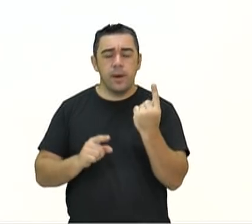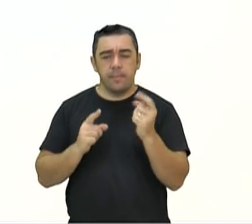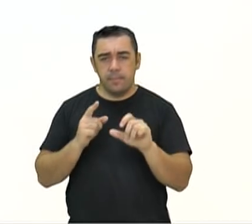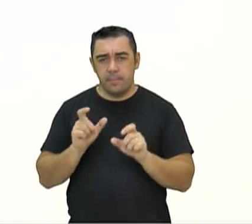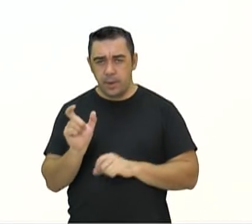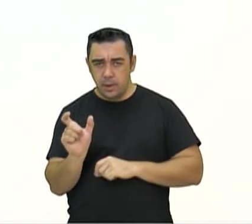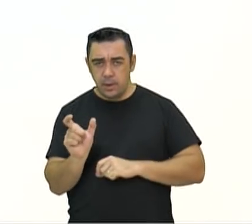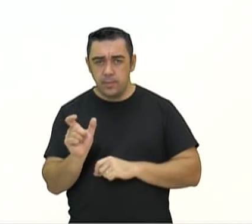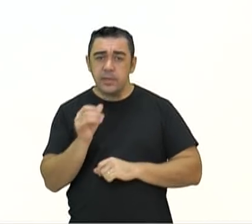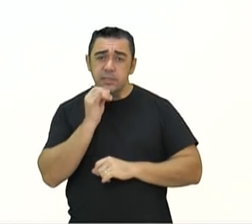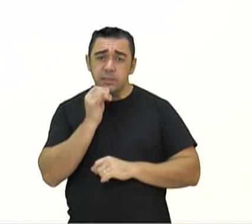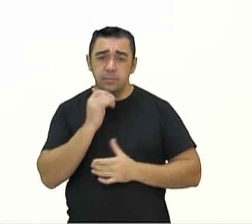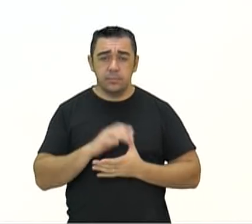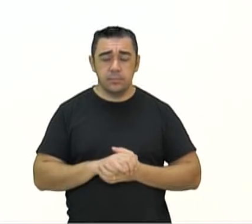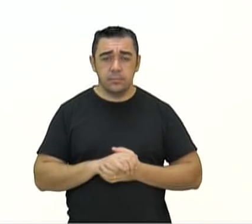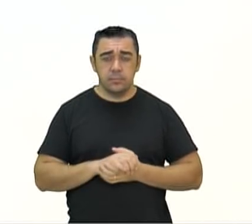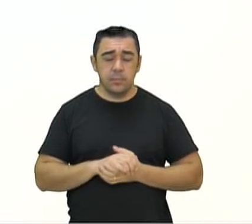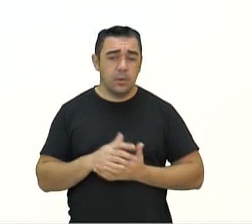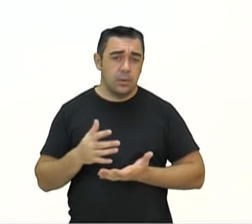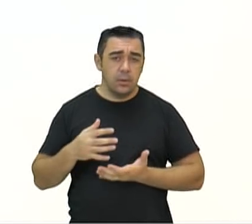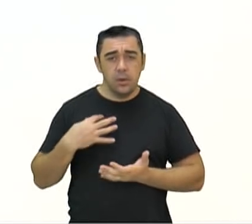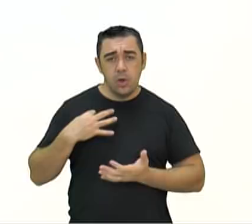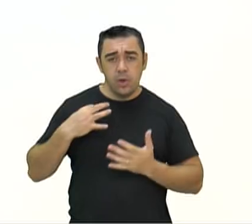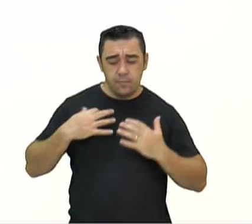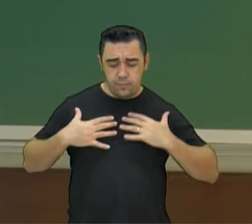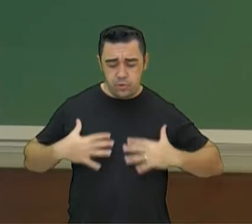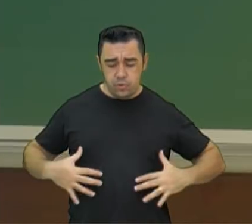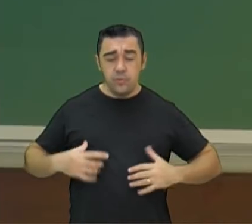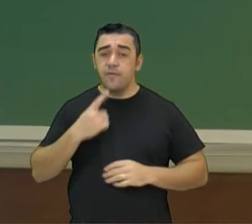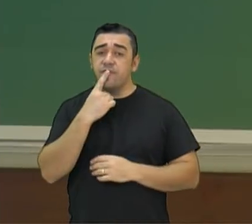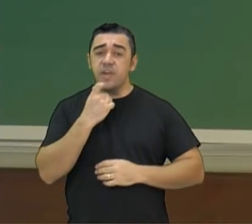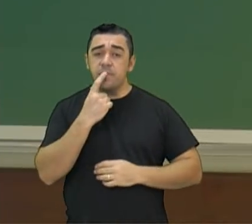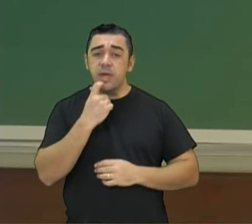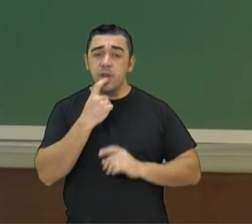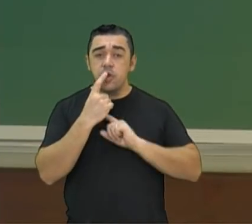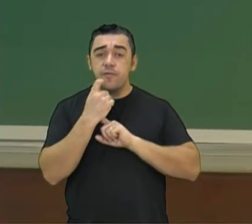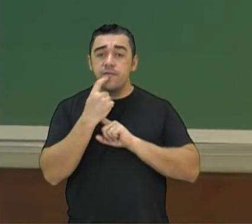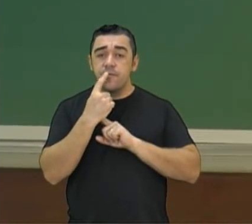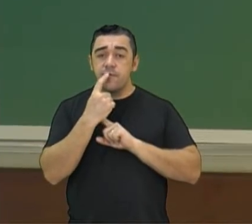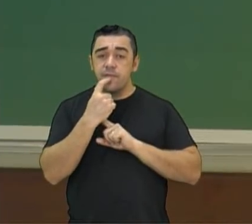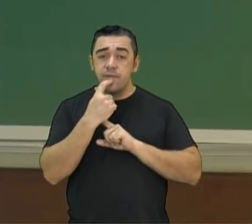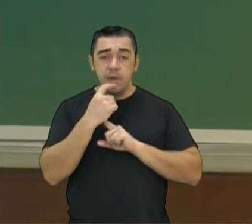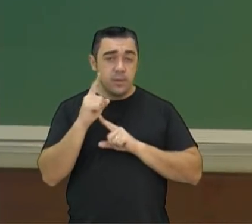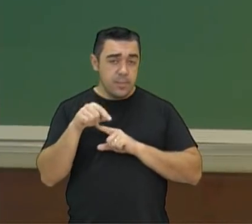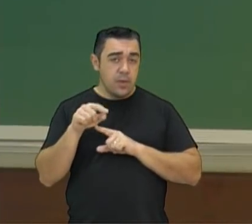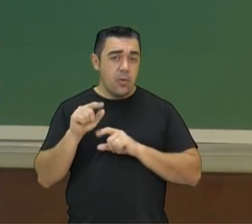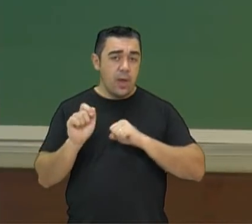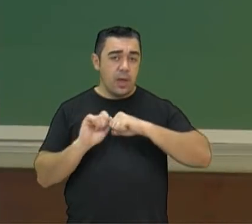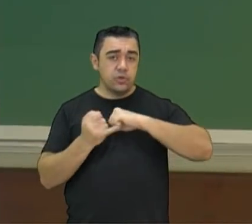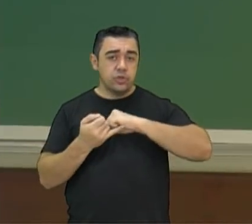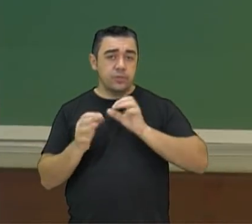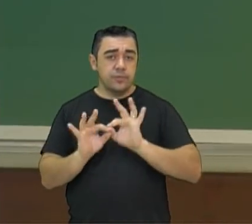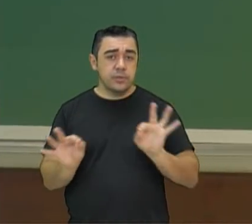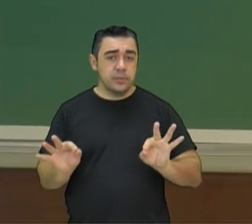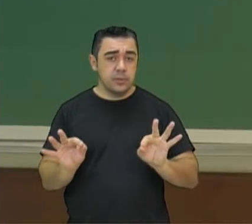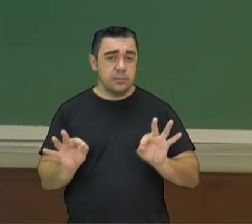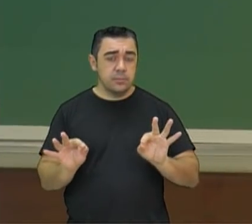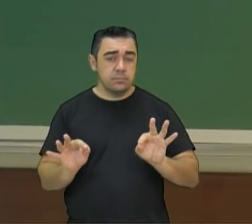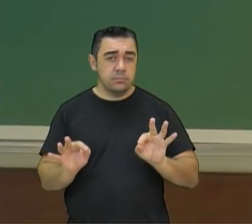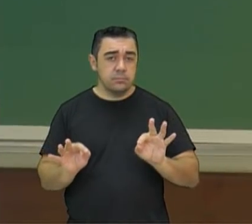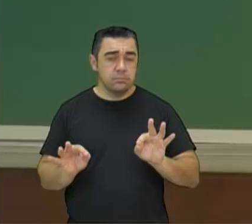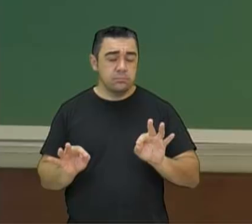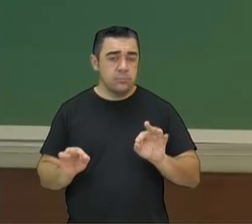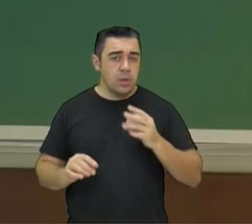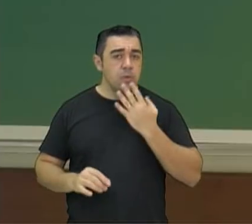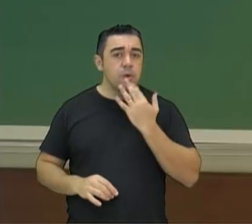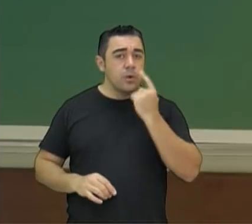palavra, por exemplo, vestido vermelho, né? Vermelho é um adjetivo simples, ele não tem duas palavras para compor, né? No caso, a